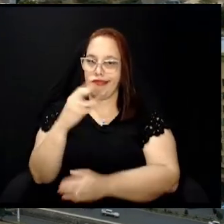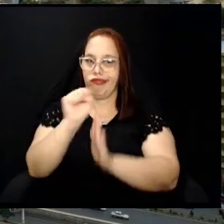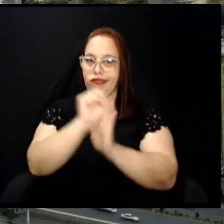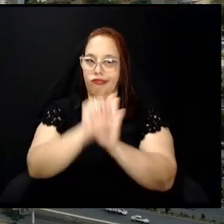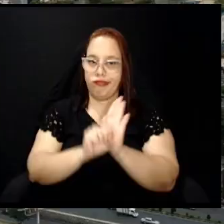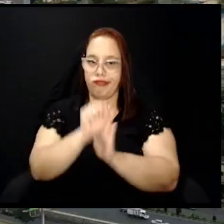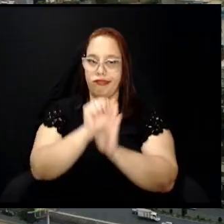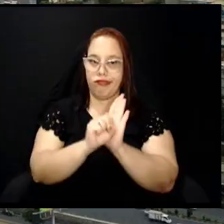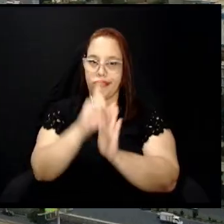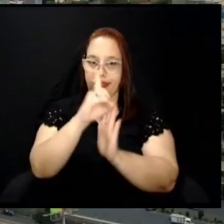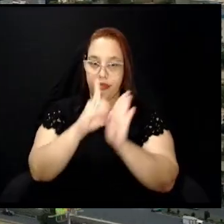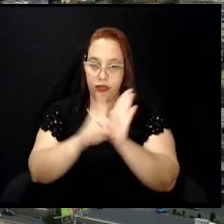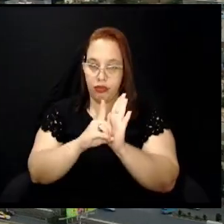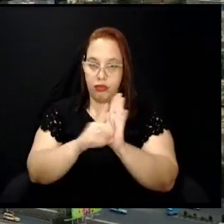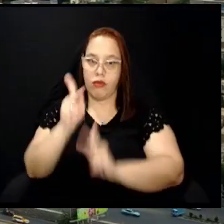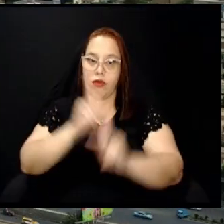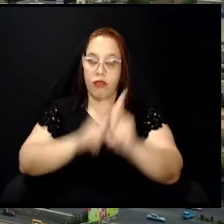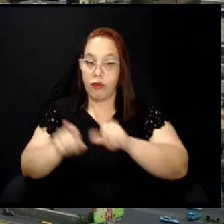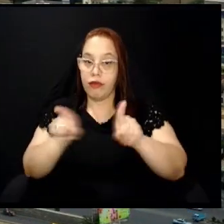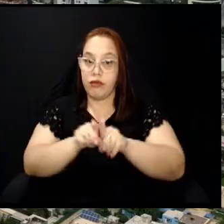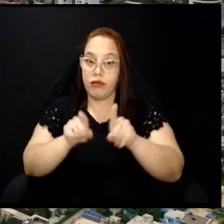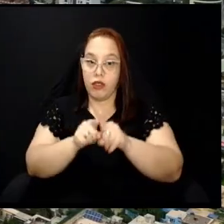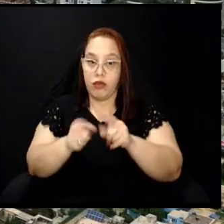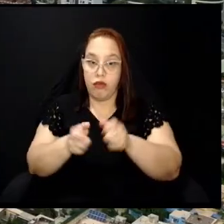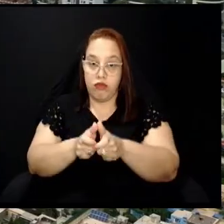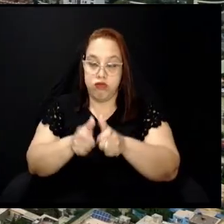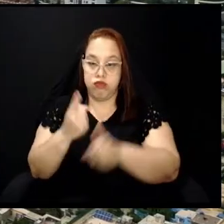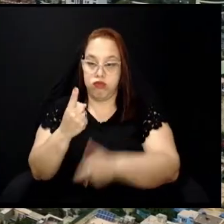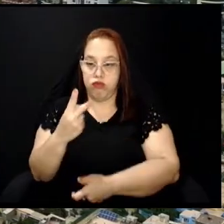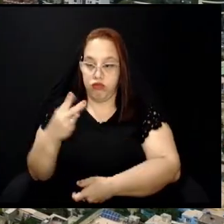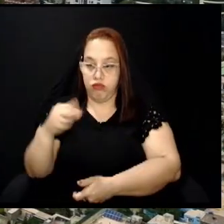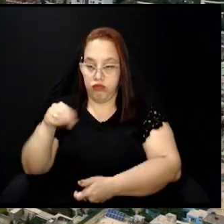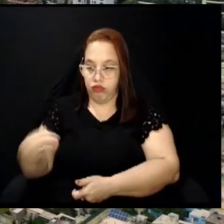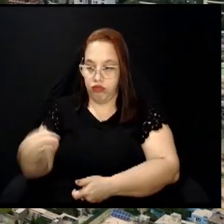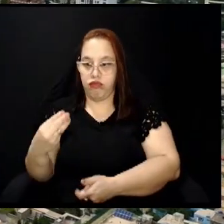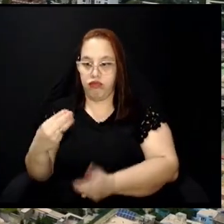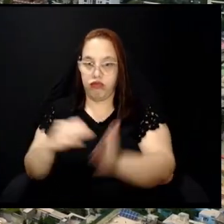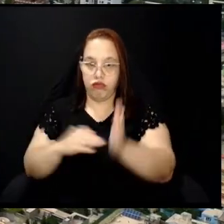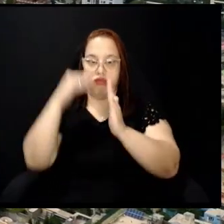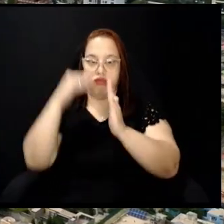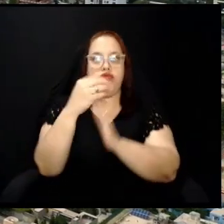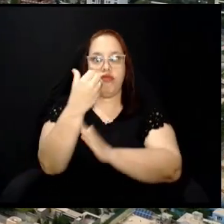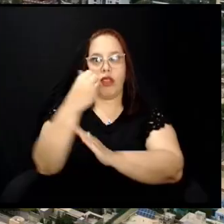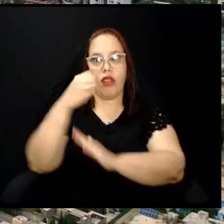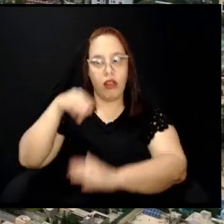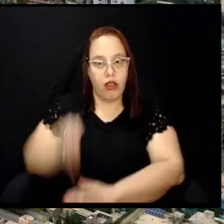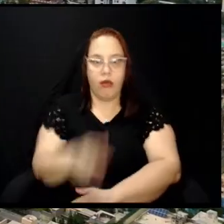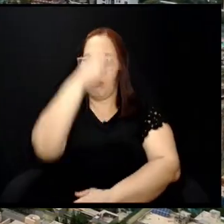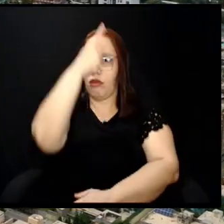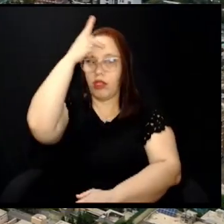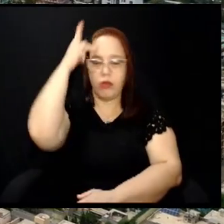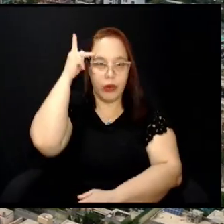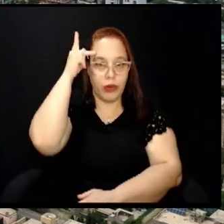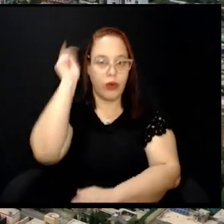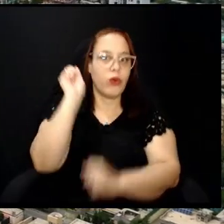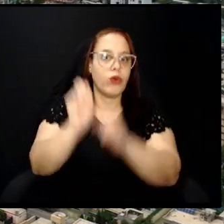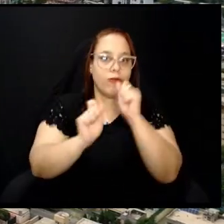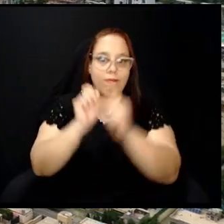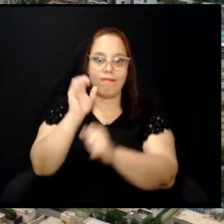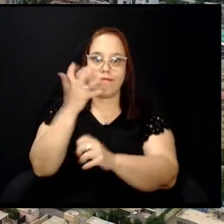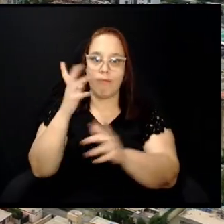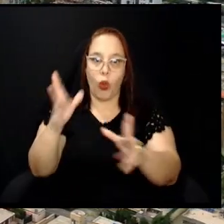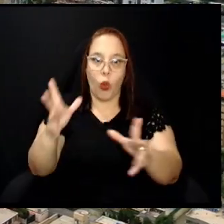décadas, a população da cidade também saltou de menos de 2 milhões para cerca de 6 milhões de pessoas, o que causou